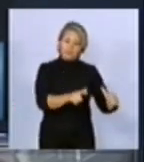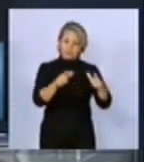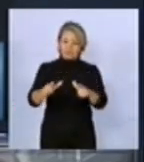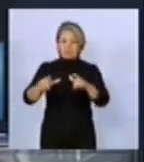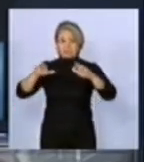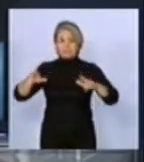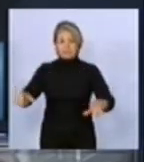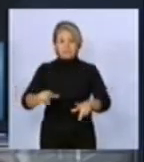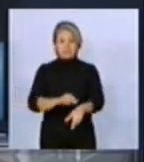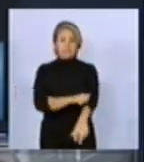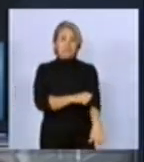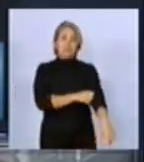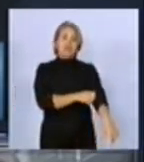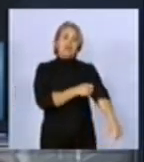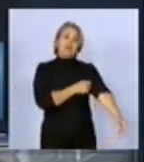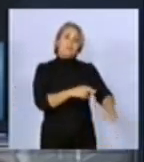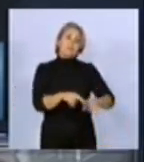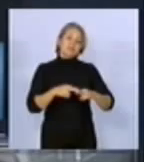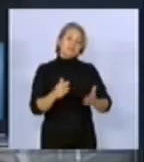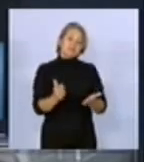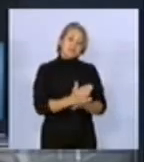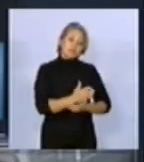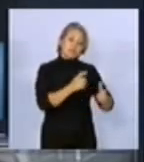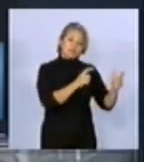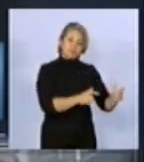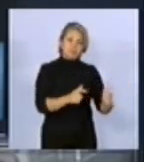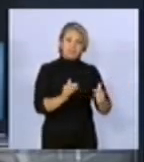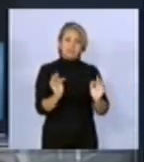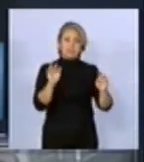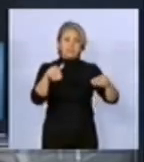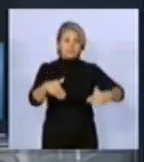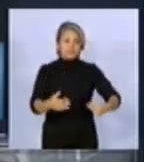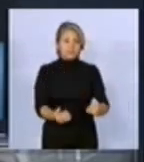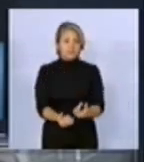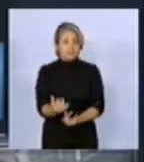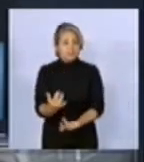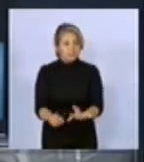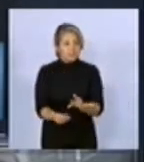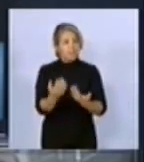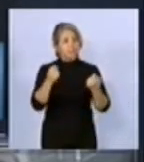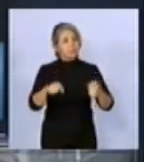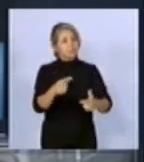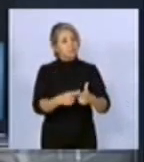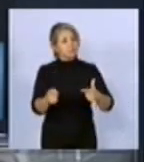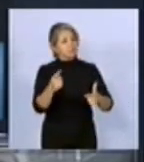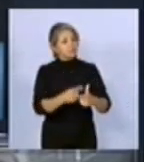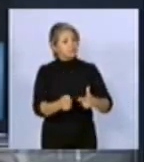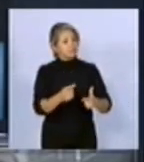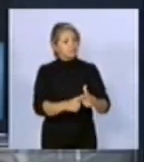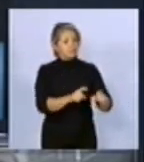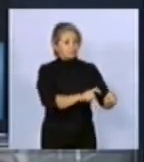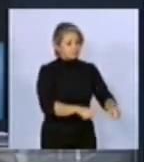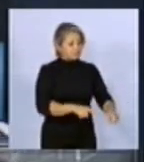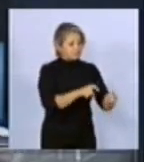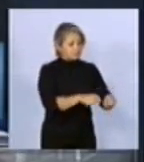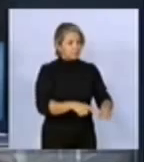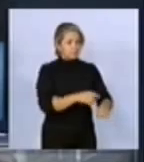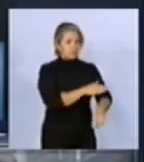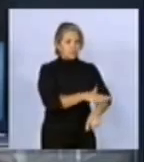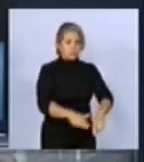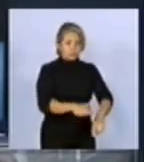áreas o fim da queima da Palha irá afetar o o cultivo da cana causando grandes transtornos aos